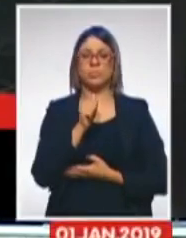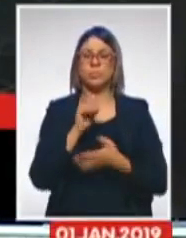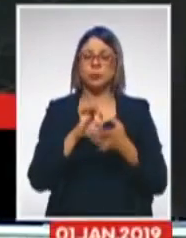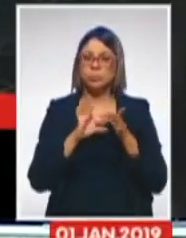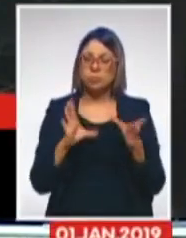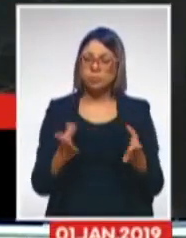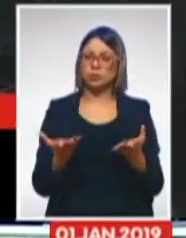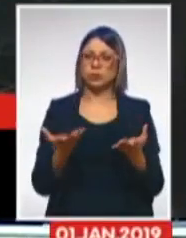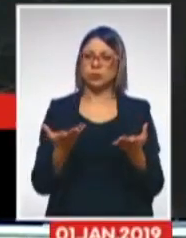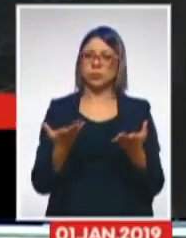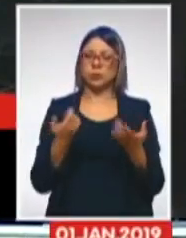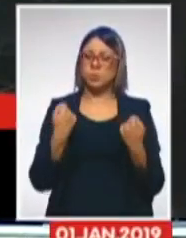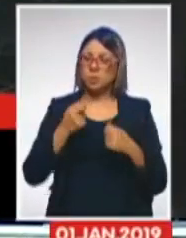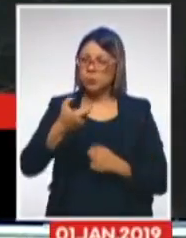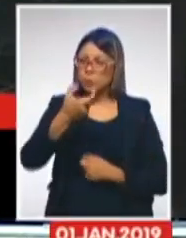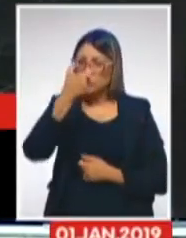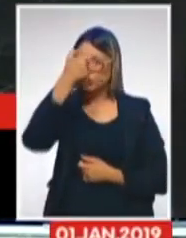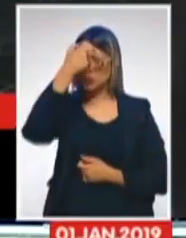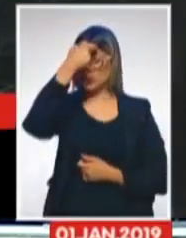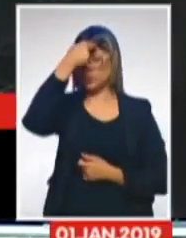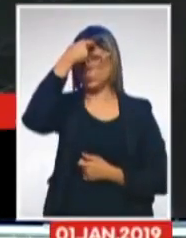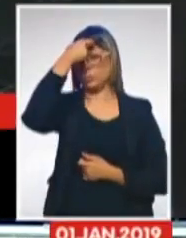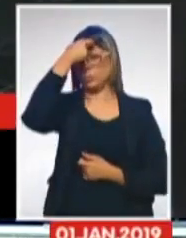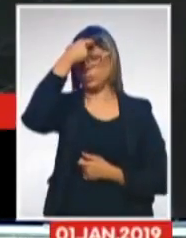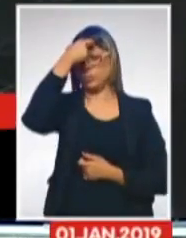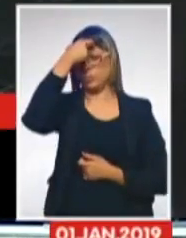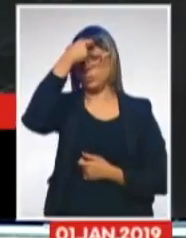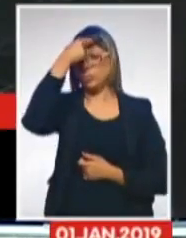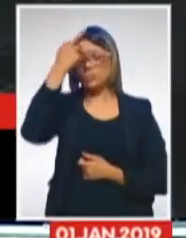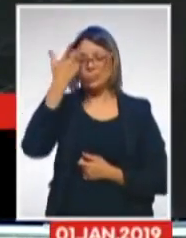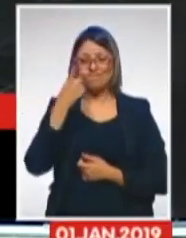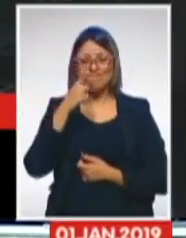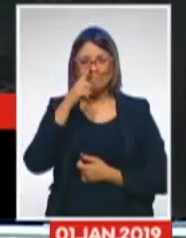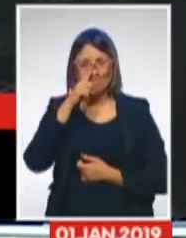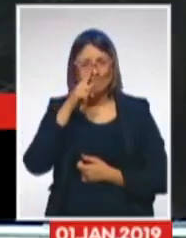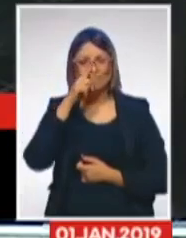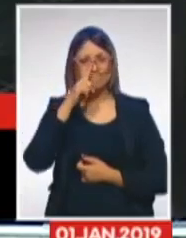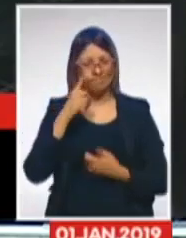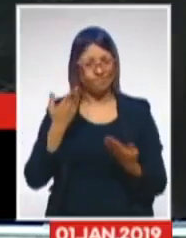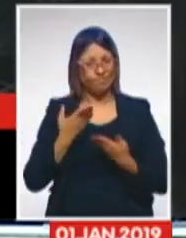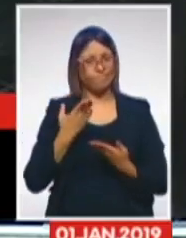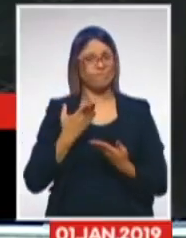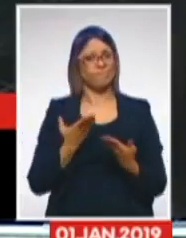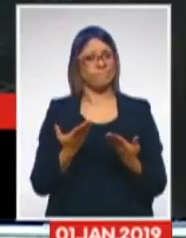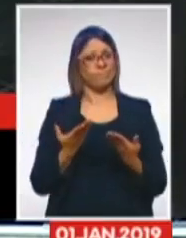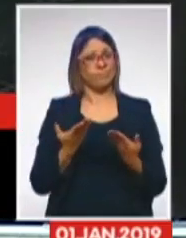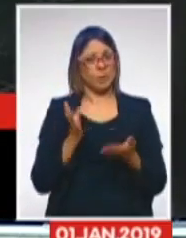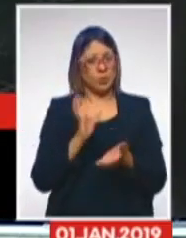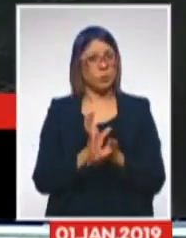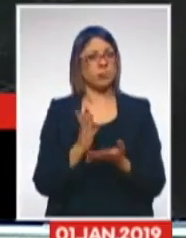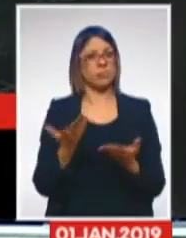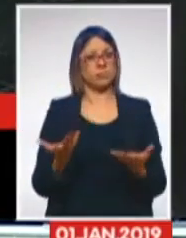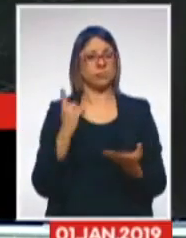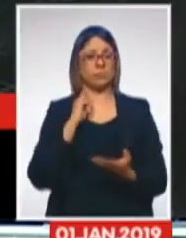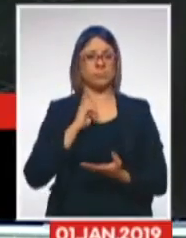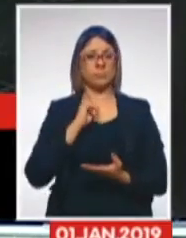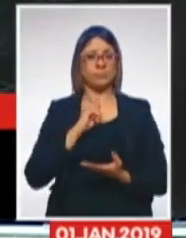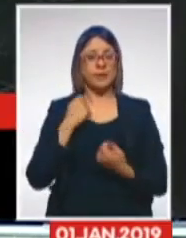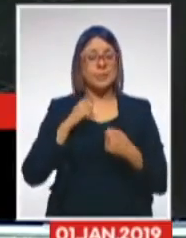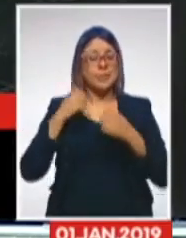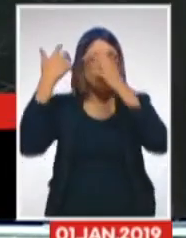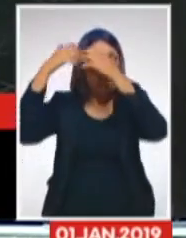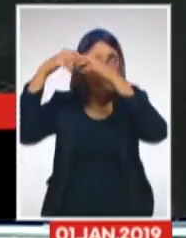tenham consciência da gravidade da situação e reflitam a respeito sempre que